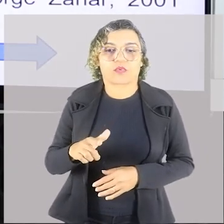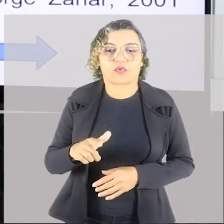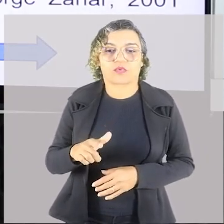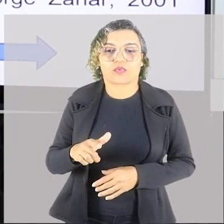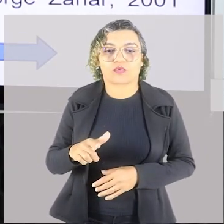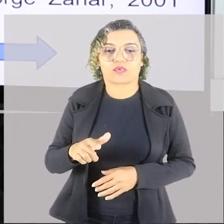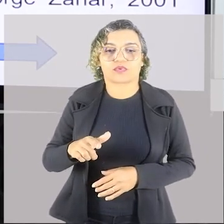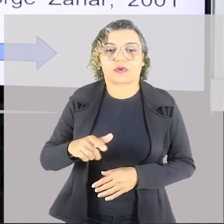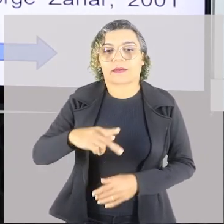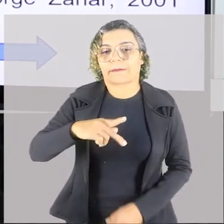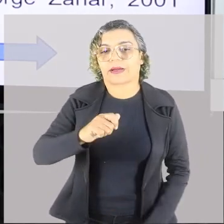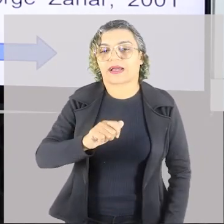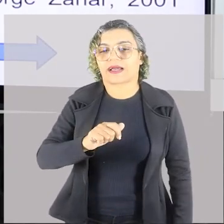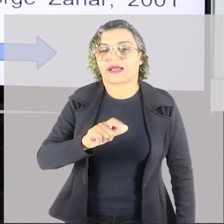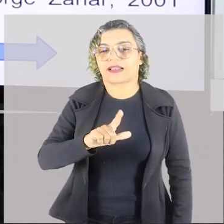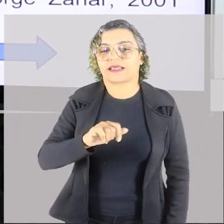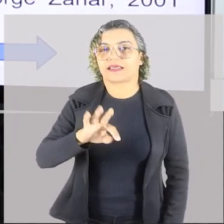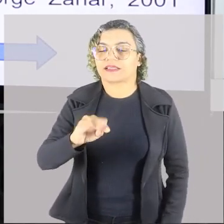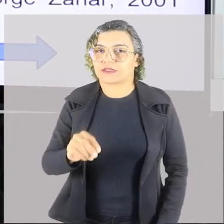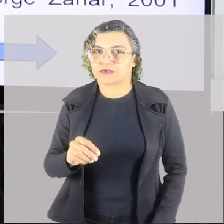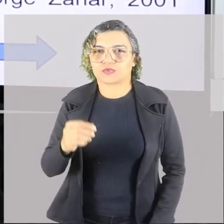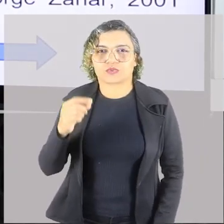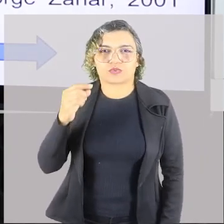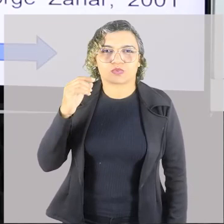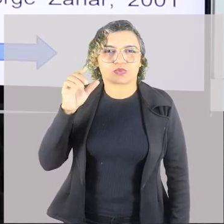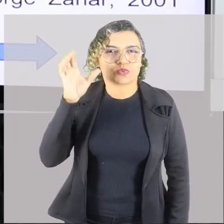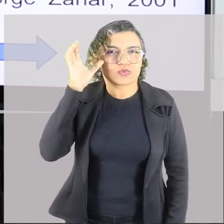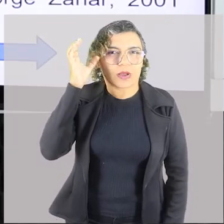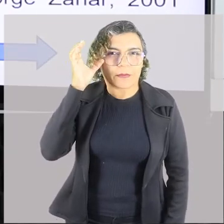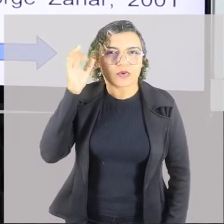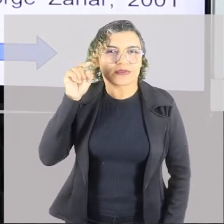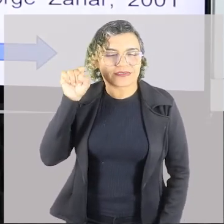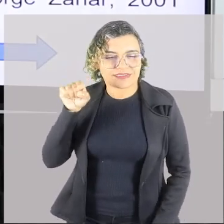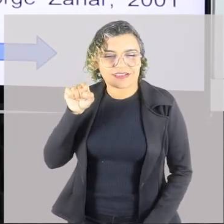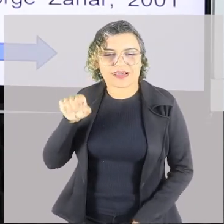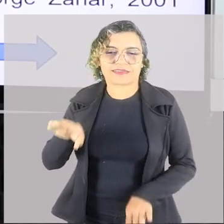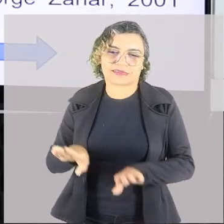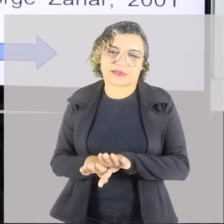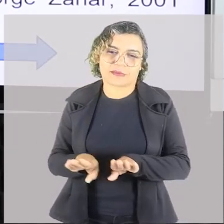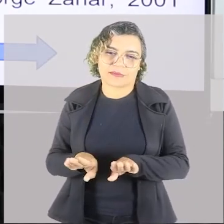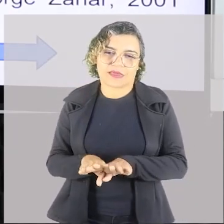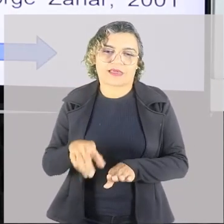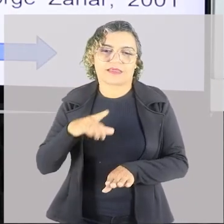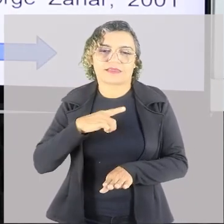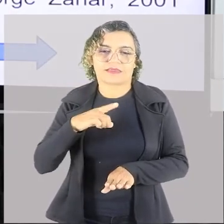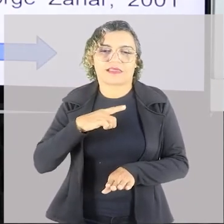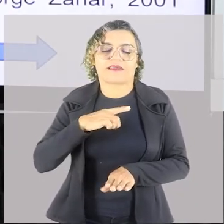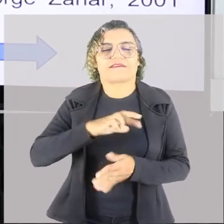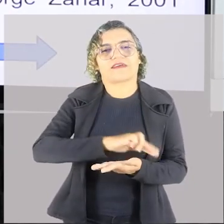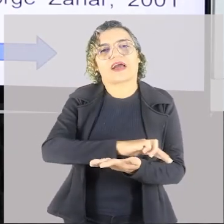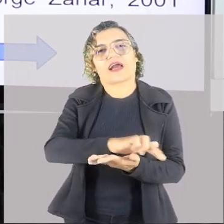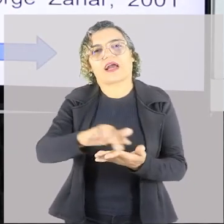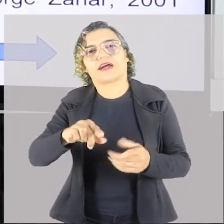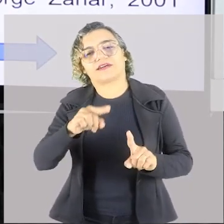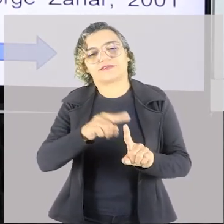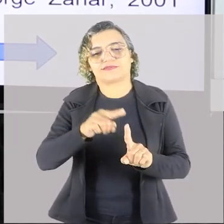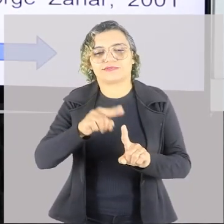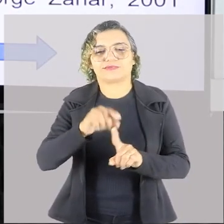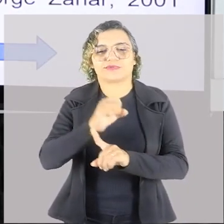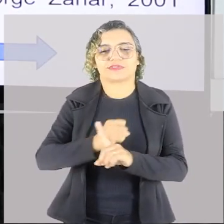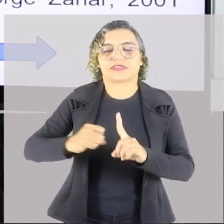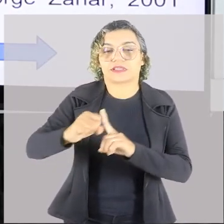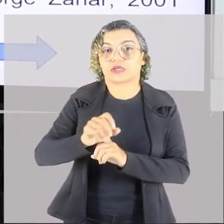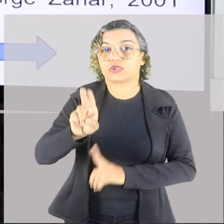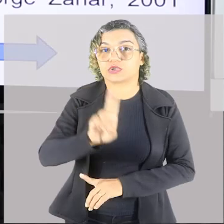texto. Dos palitos pelos japoneses e das mãos por certos segmentos de nossa sociedade, que utilizam somente a